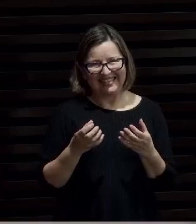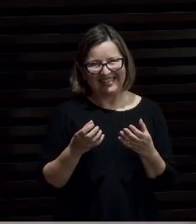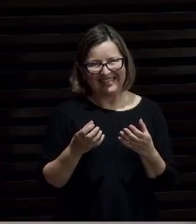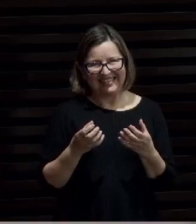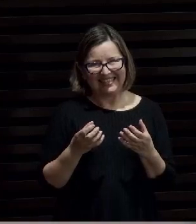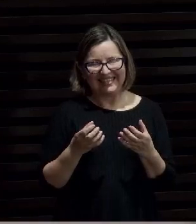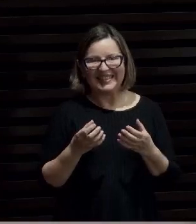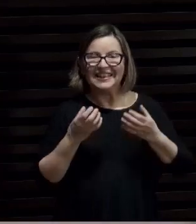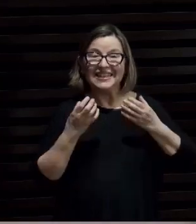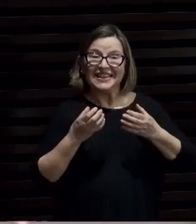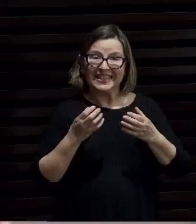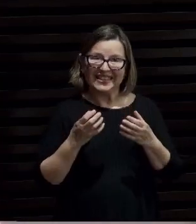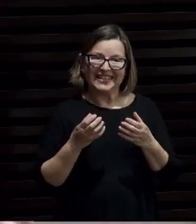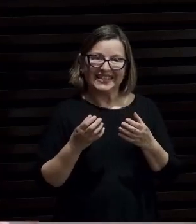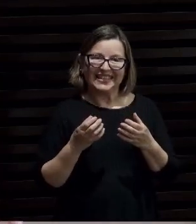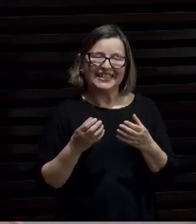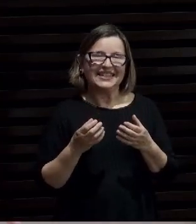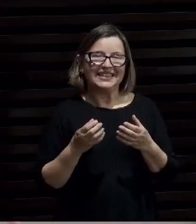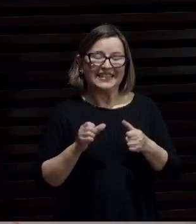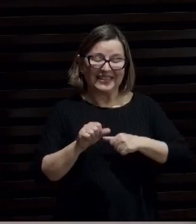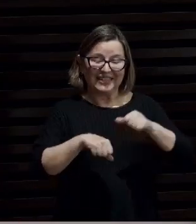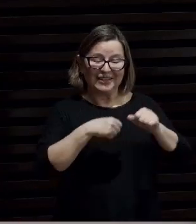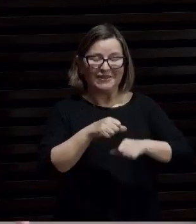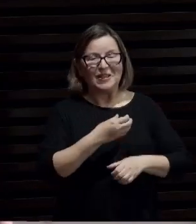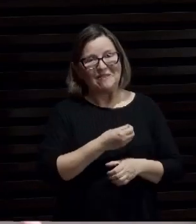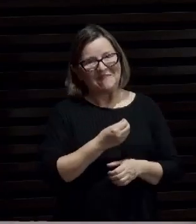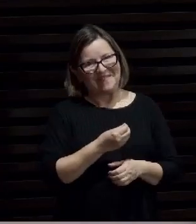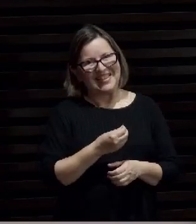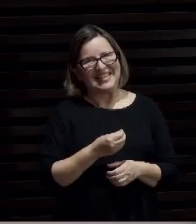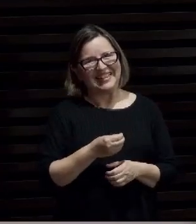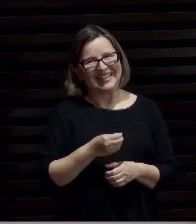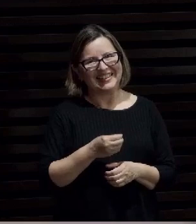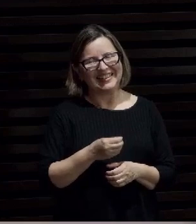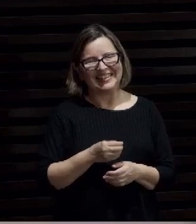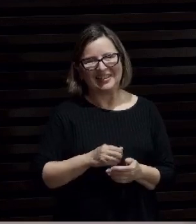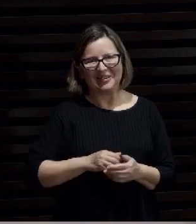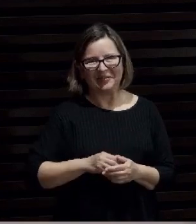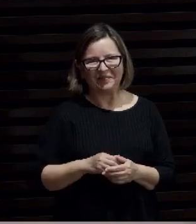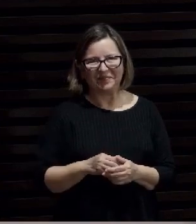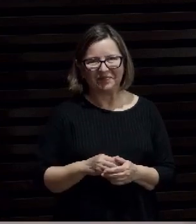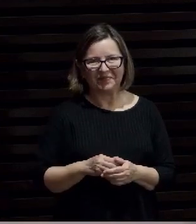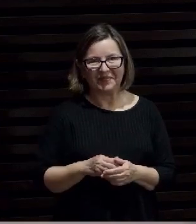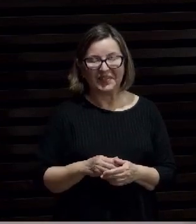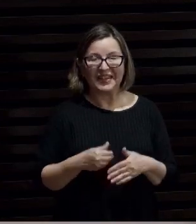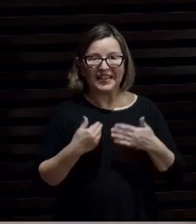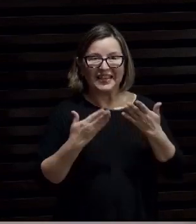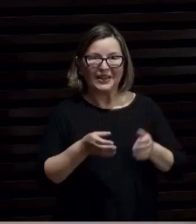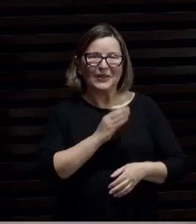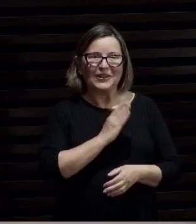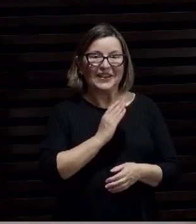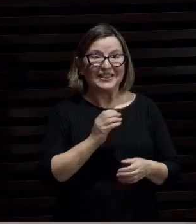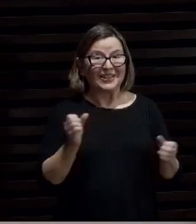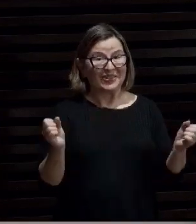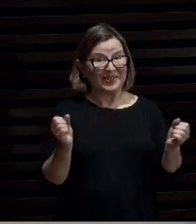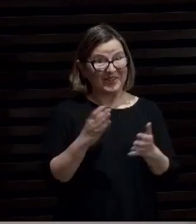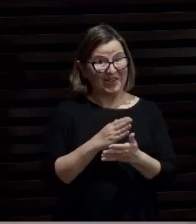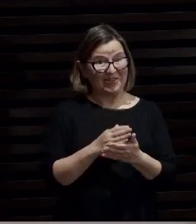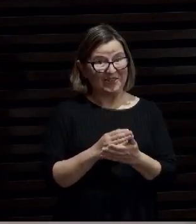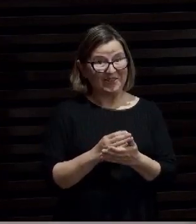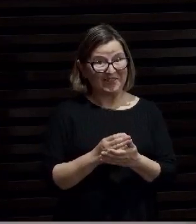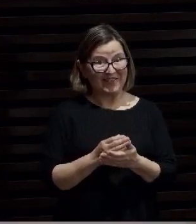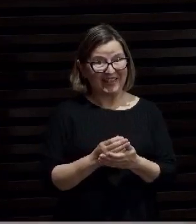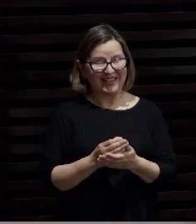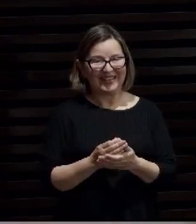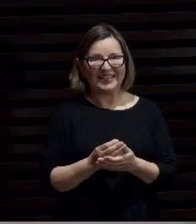regenerar o homem que havia se extraviado. E Ele diz: dar-vos-ei um coração novo. Porei dentro de vós